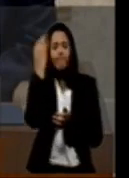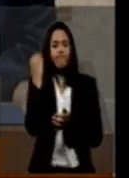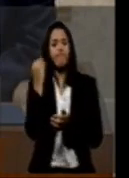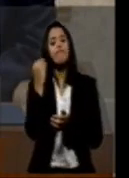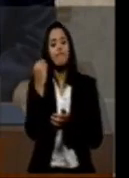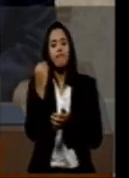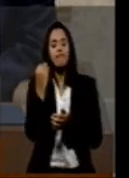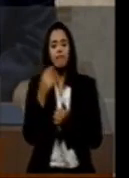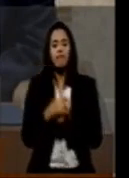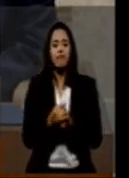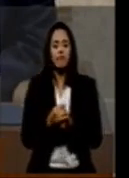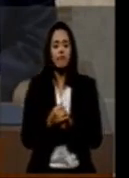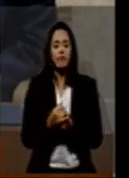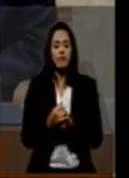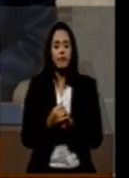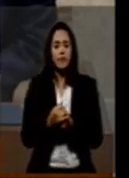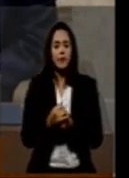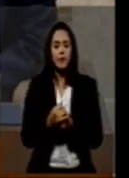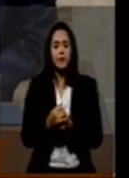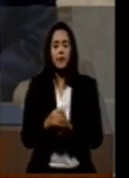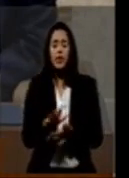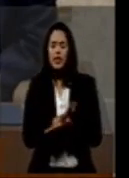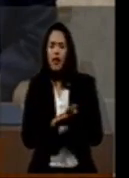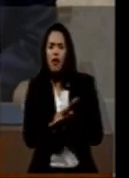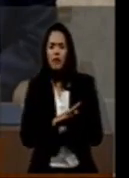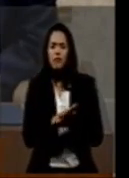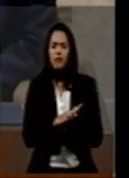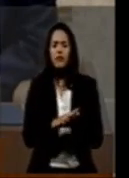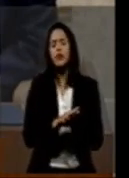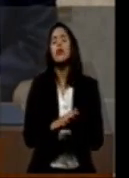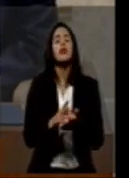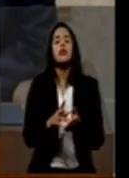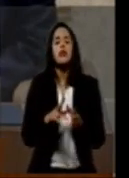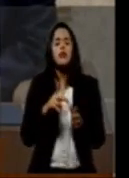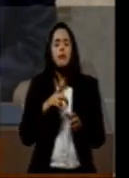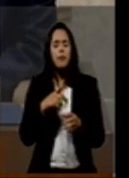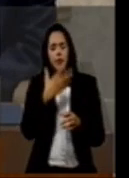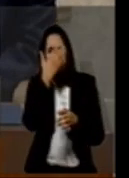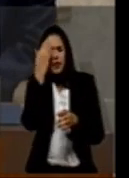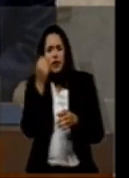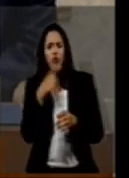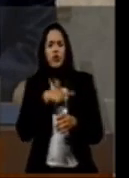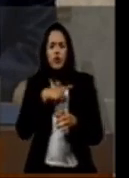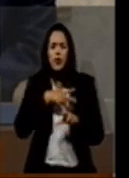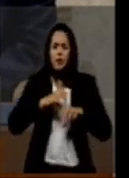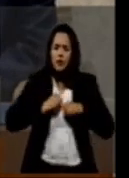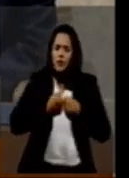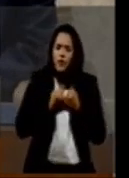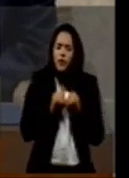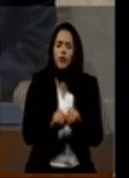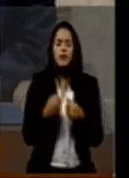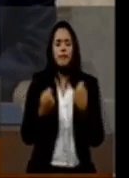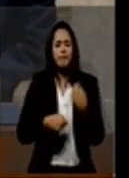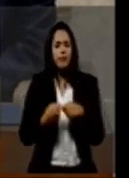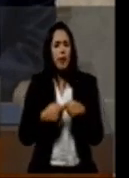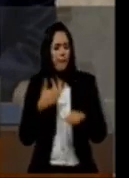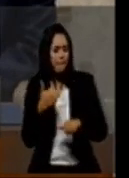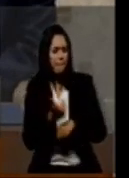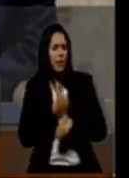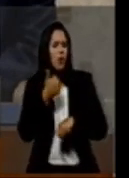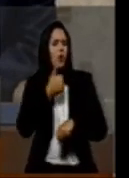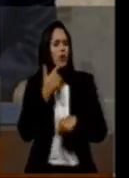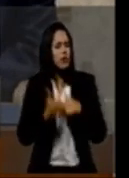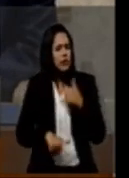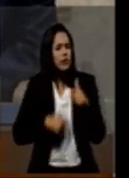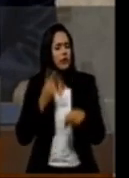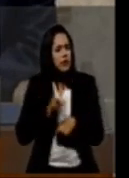tds a sem se furtar a despender os esforços necessários ao apoio aperfeiçoamento constante